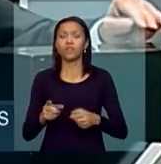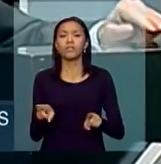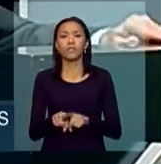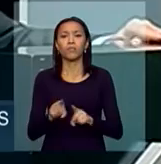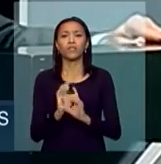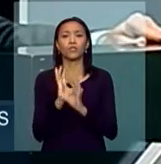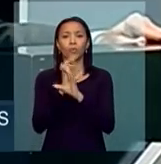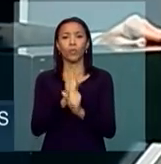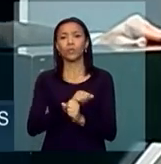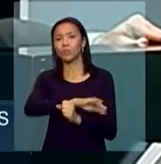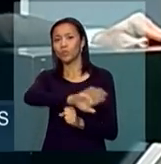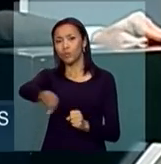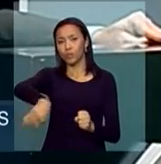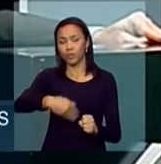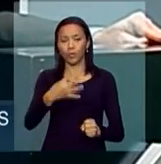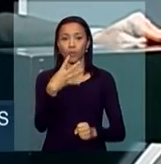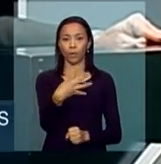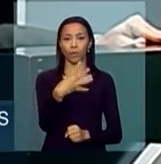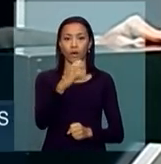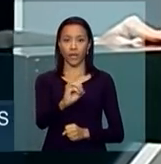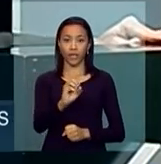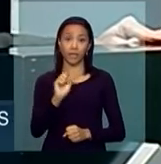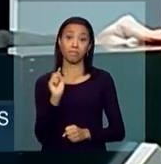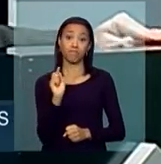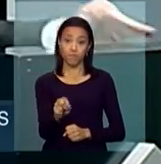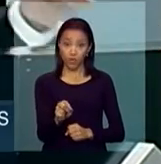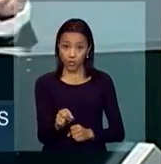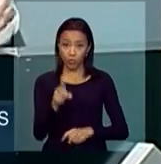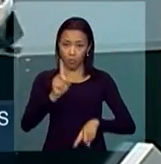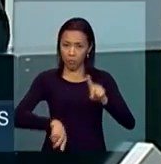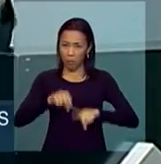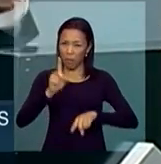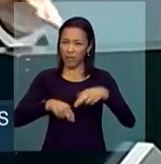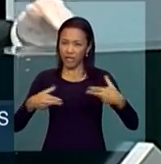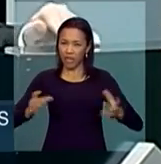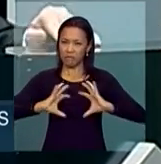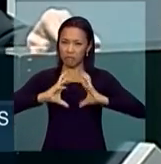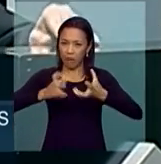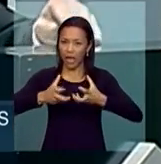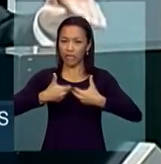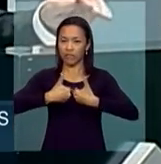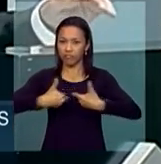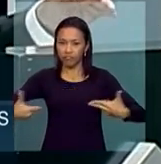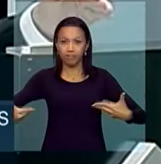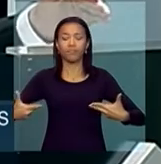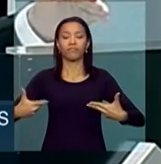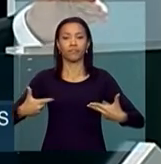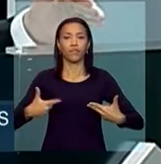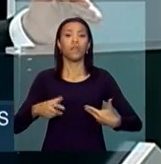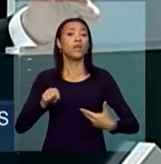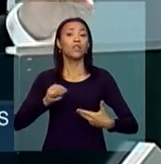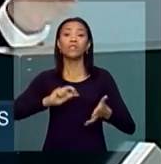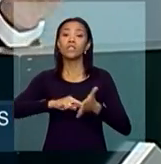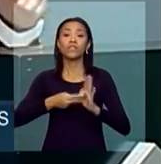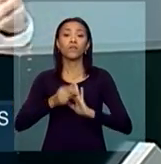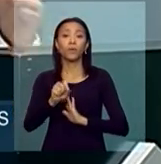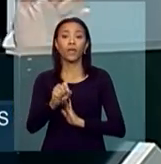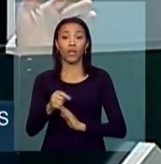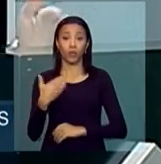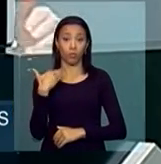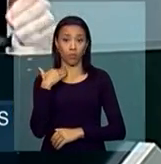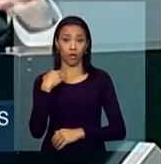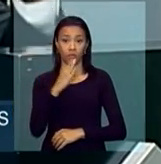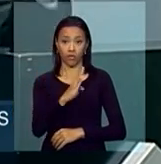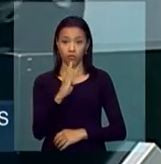gente chegou a mais de 40 mil equipamentos financiados entre máquinas e equipamentos, o que significa que o Banco do